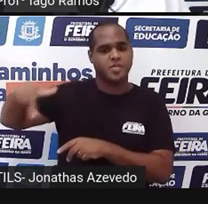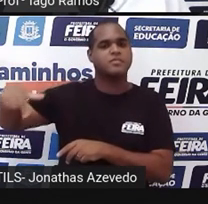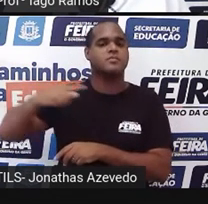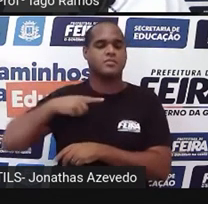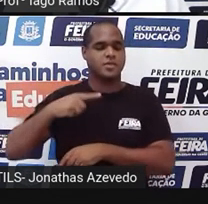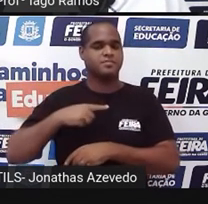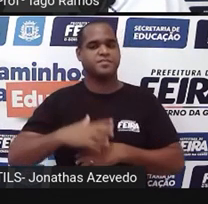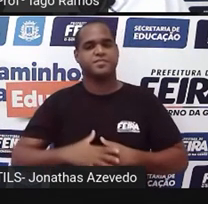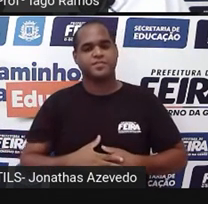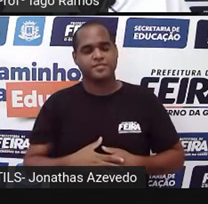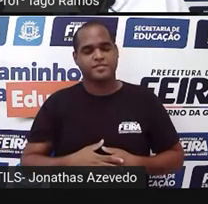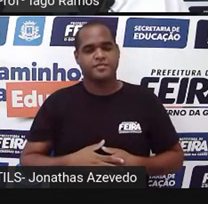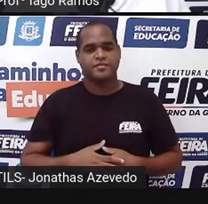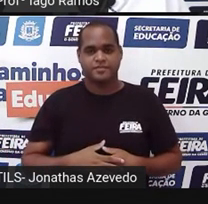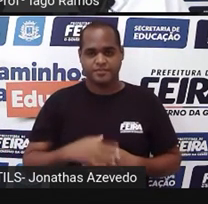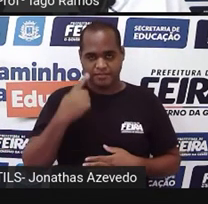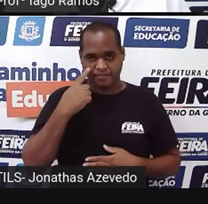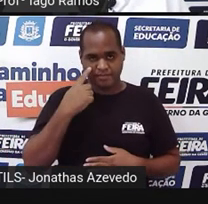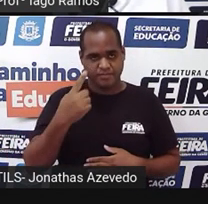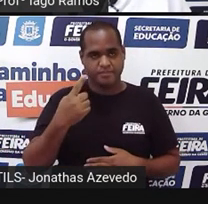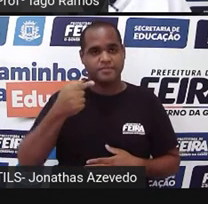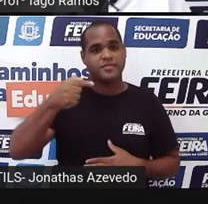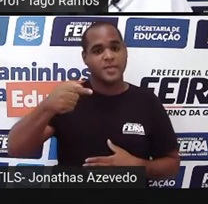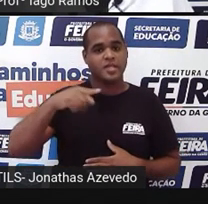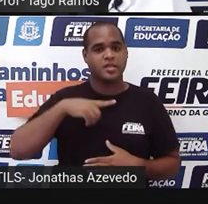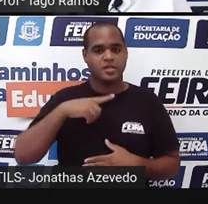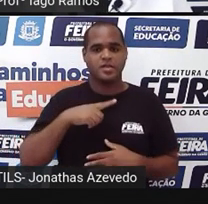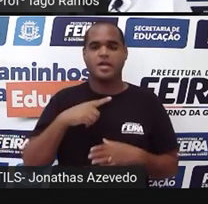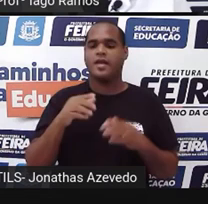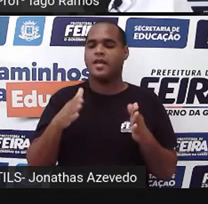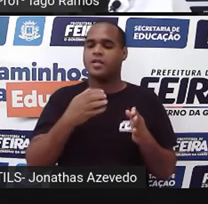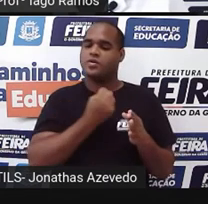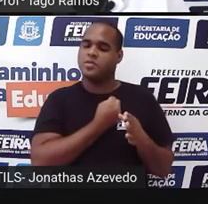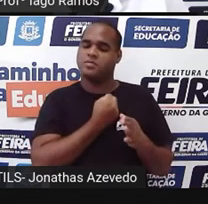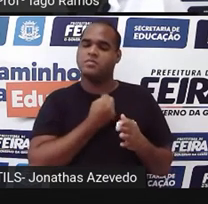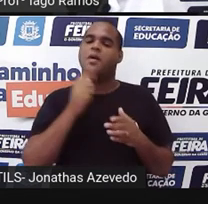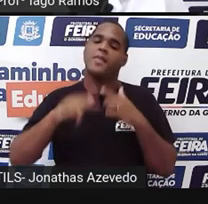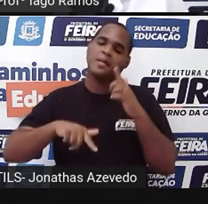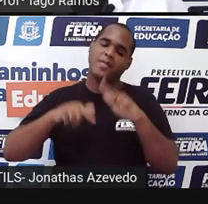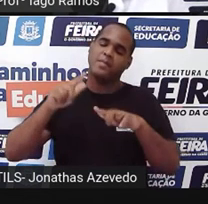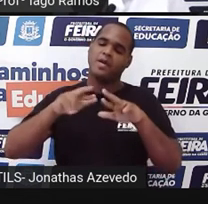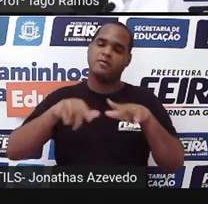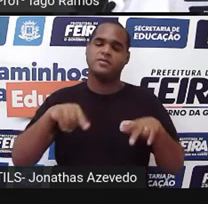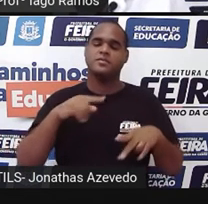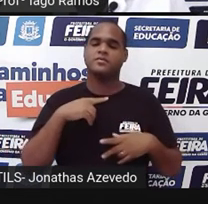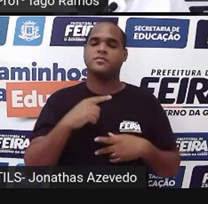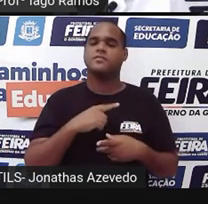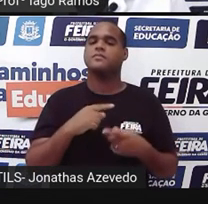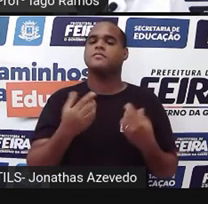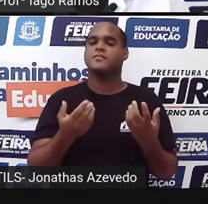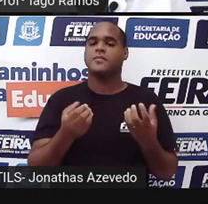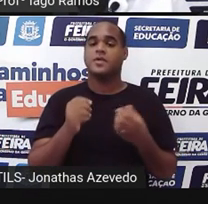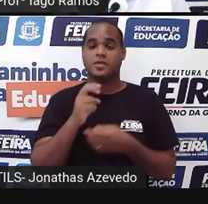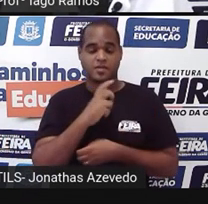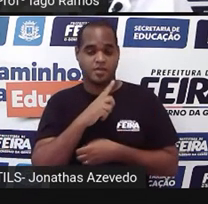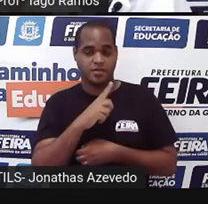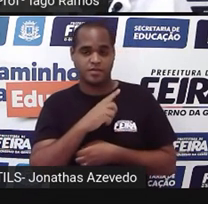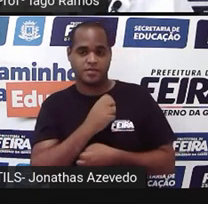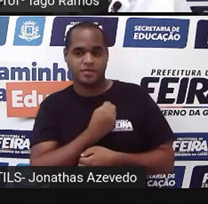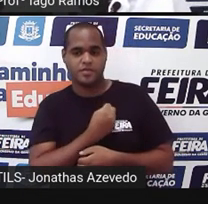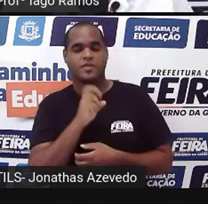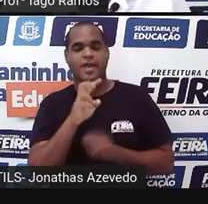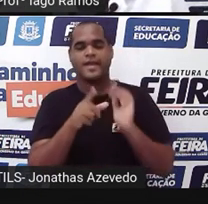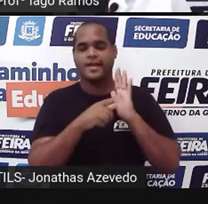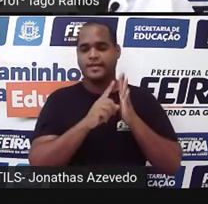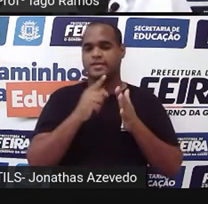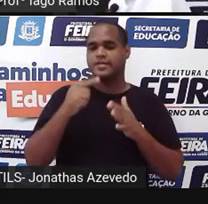então aqui olha só o 7 é um período é o número que vai estar se repetindo infinitamente e tem 15 antes do